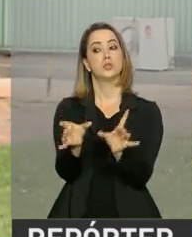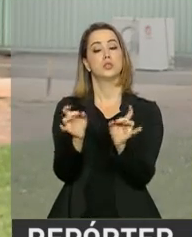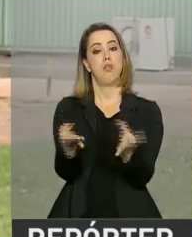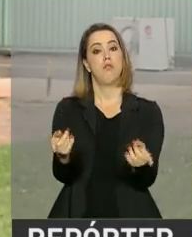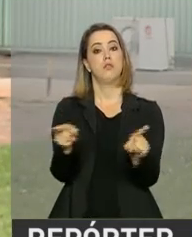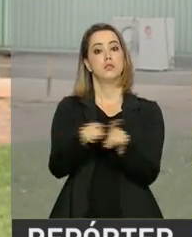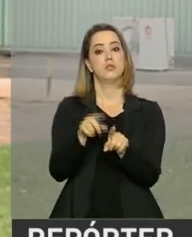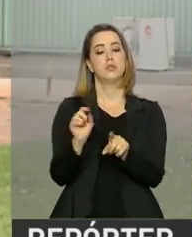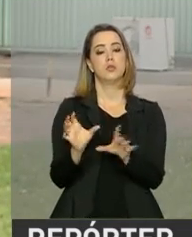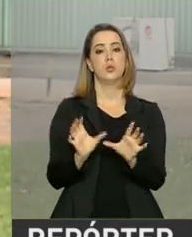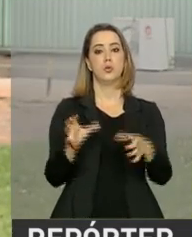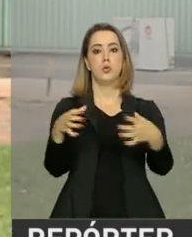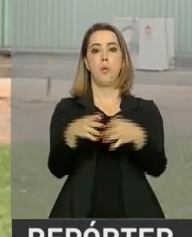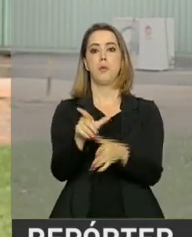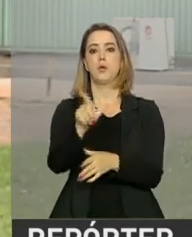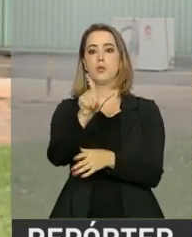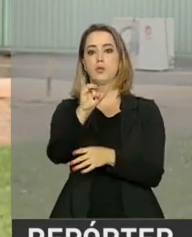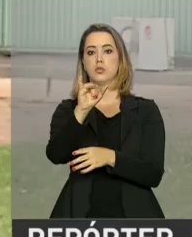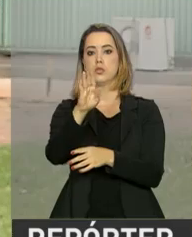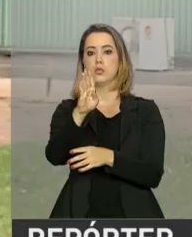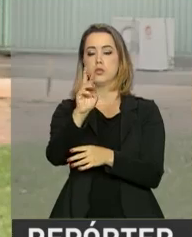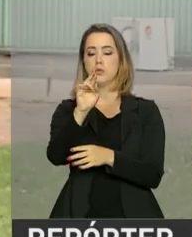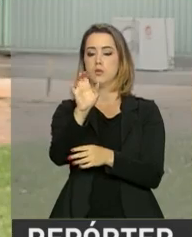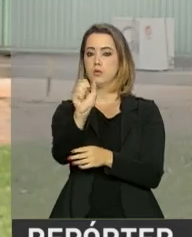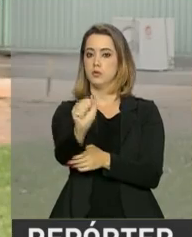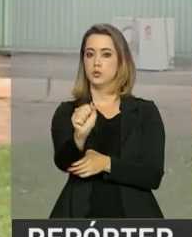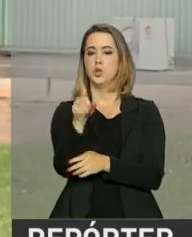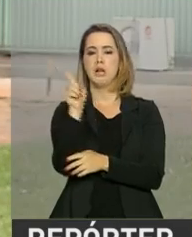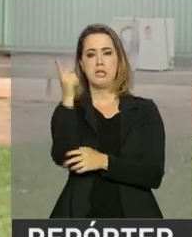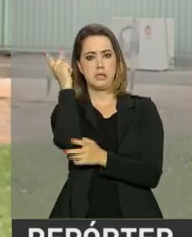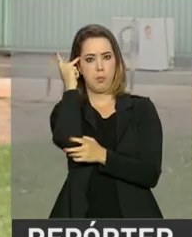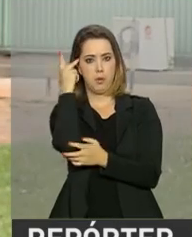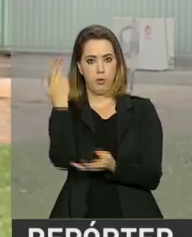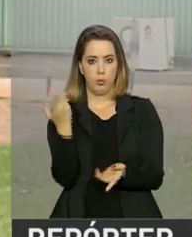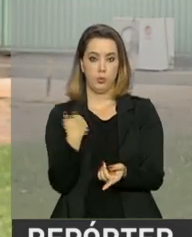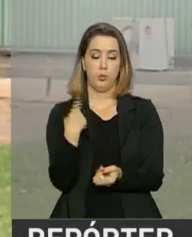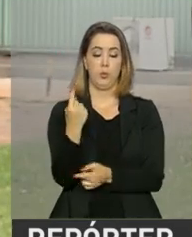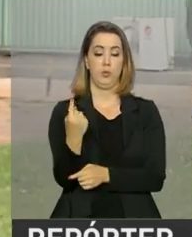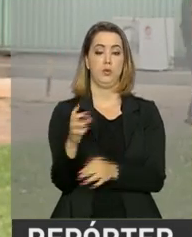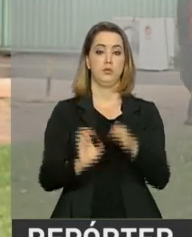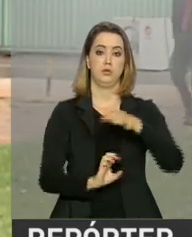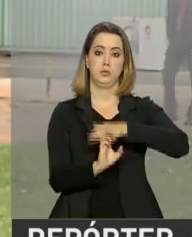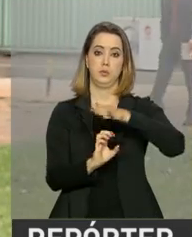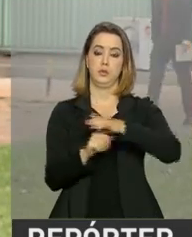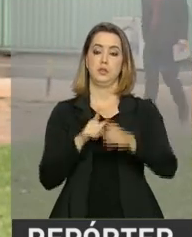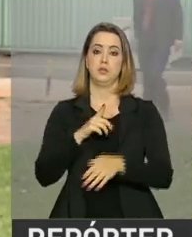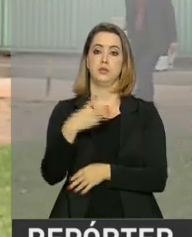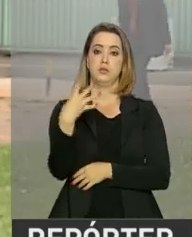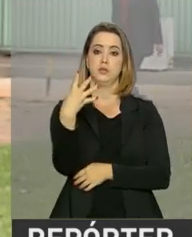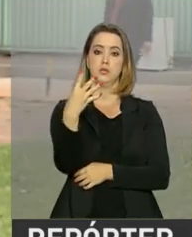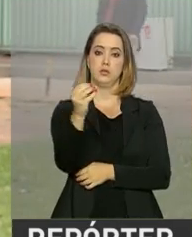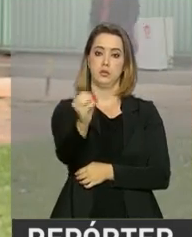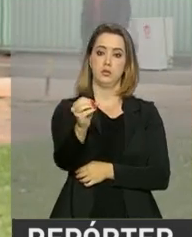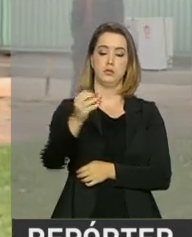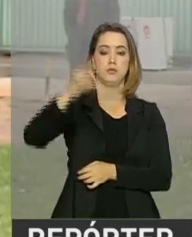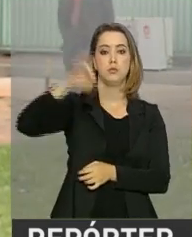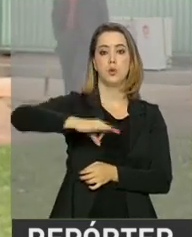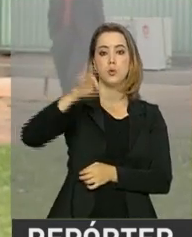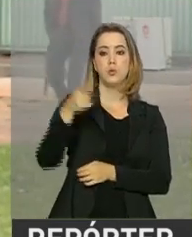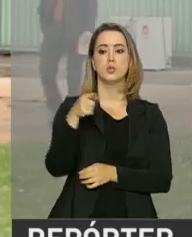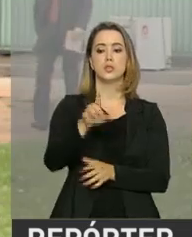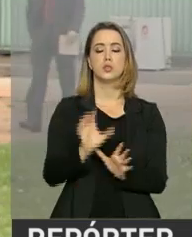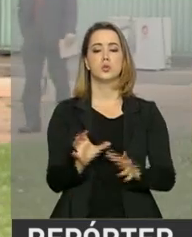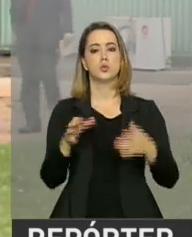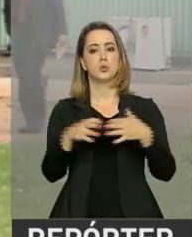partilha o bloco de libra que fica na bacia de Santos a empresa tem 40% de participação nesse bloco que